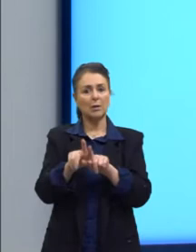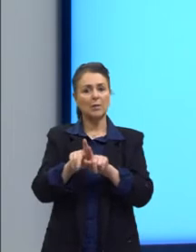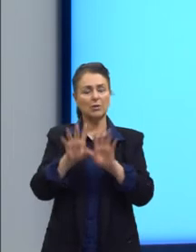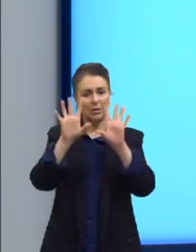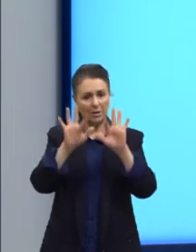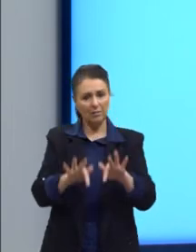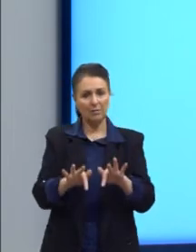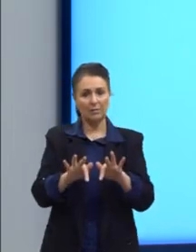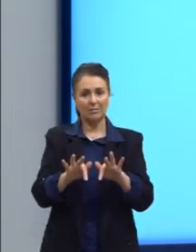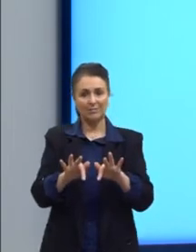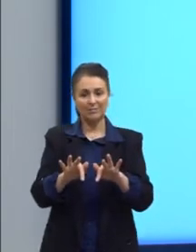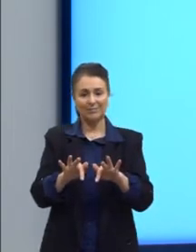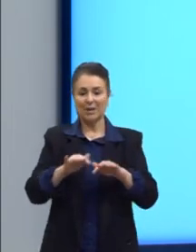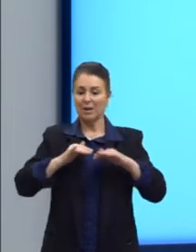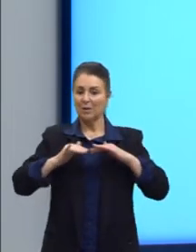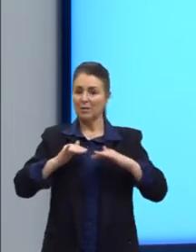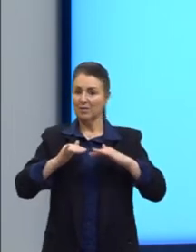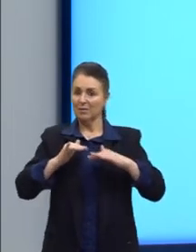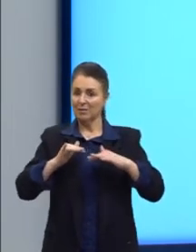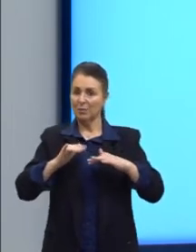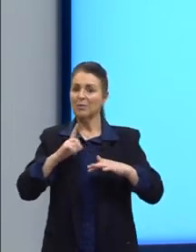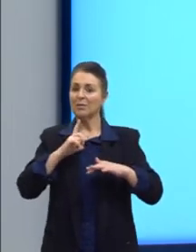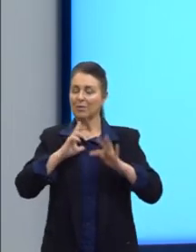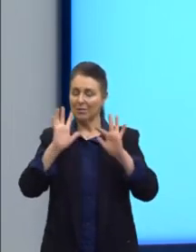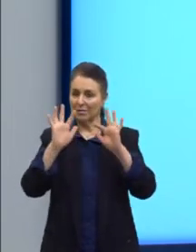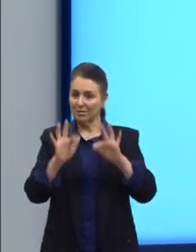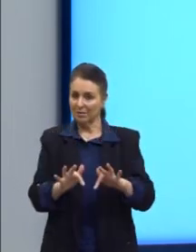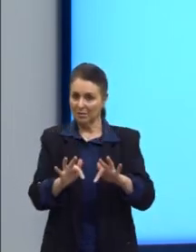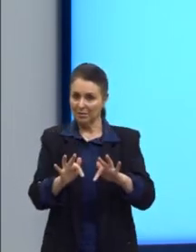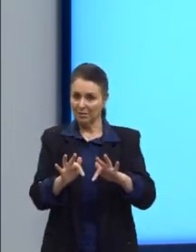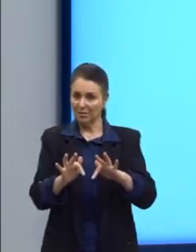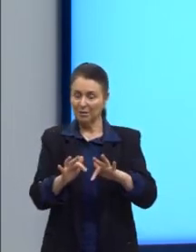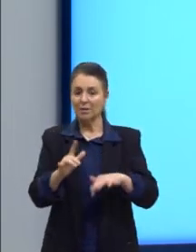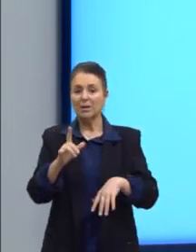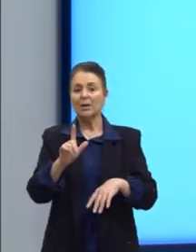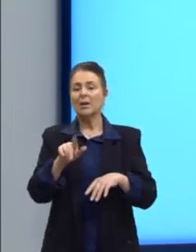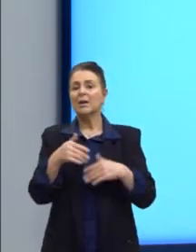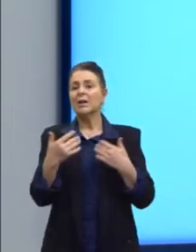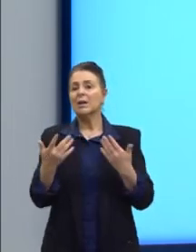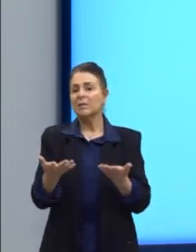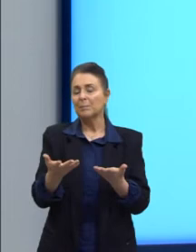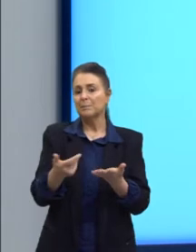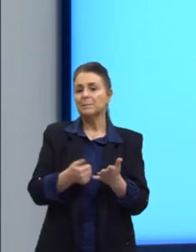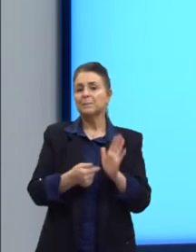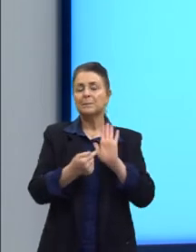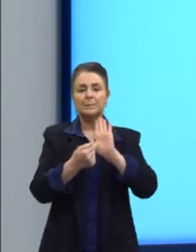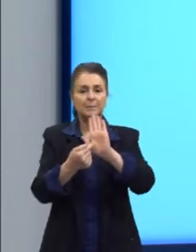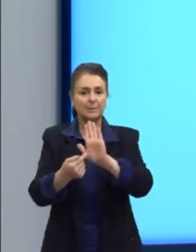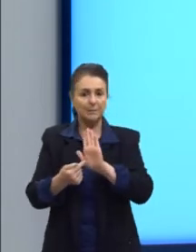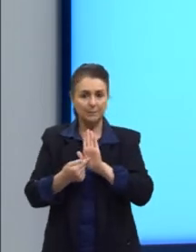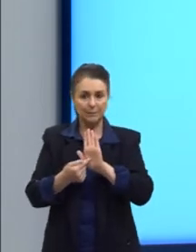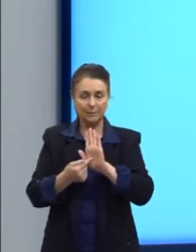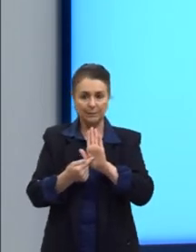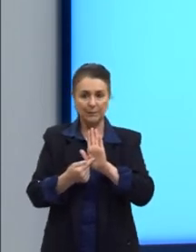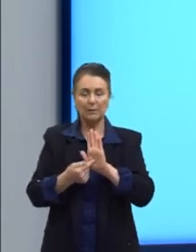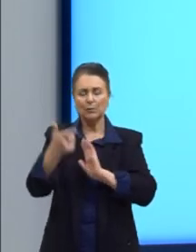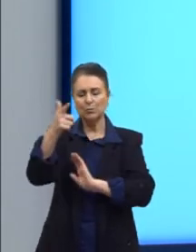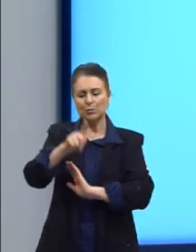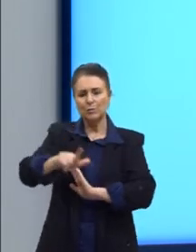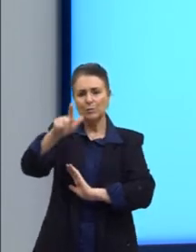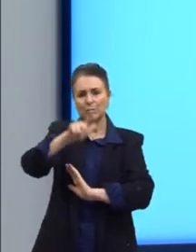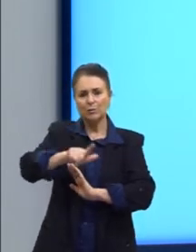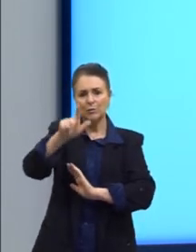tá ela é uma ação que tem sim então aqui a gente tá indicando é só inscrição